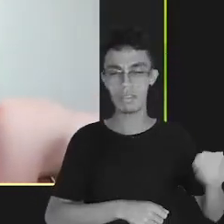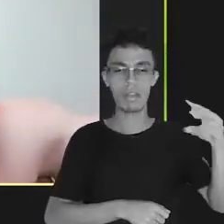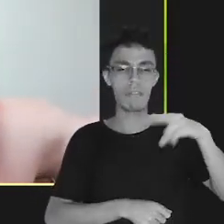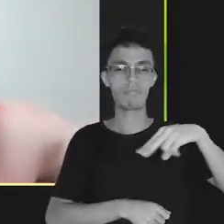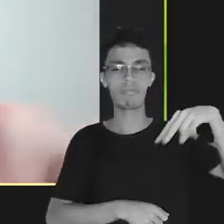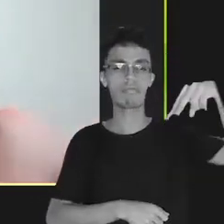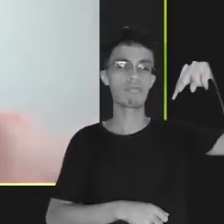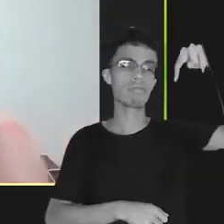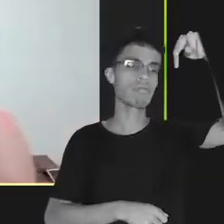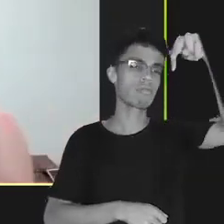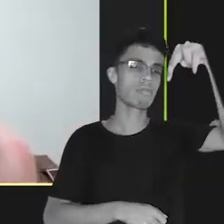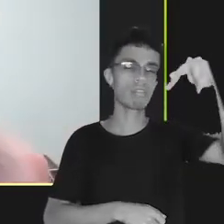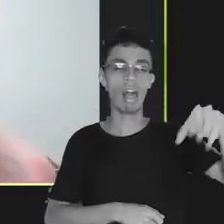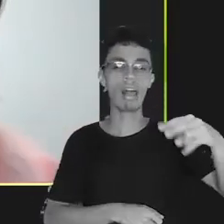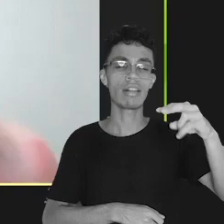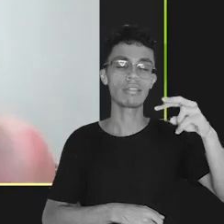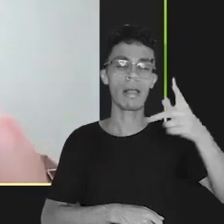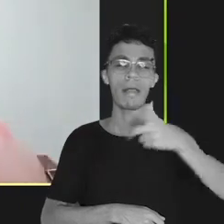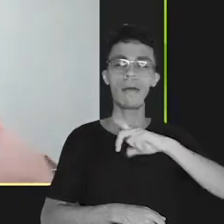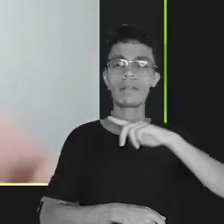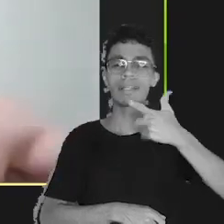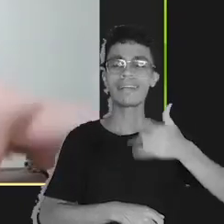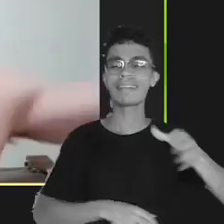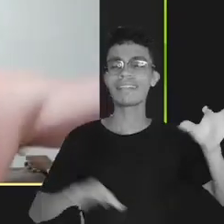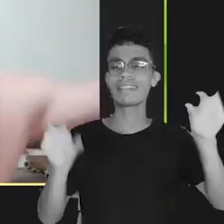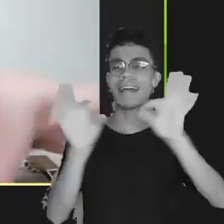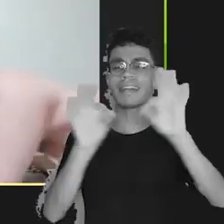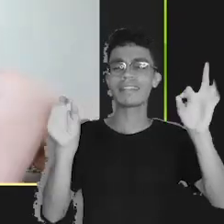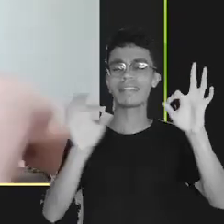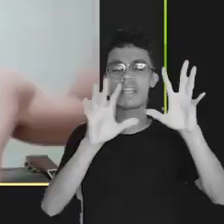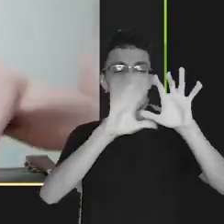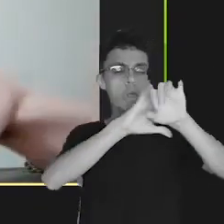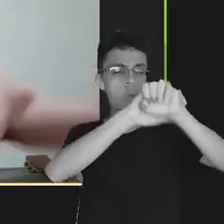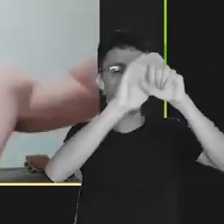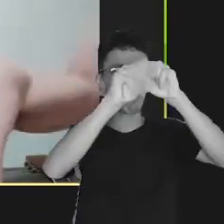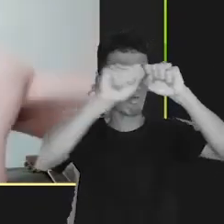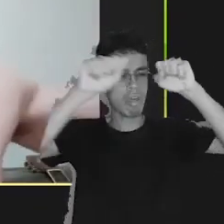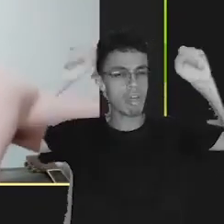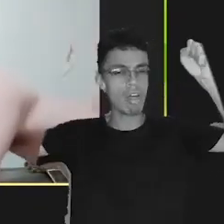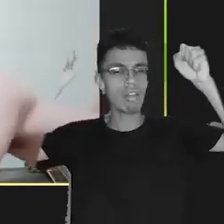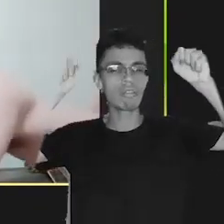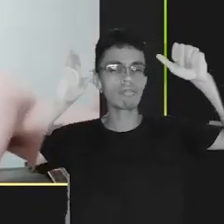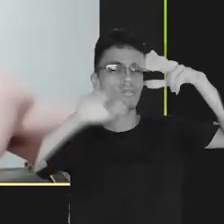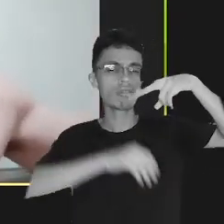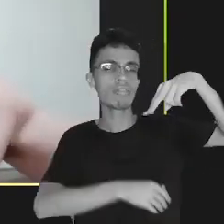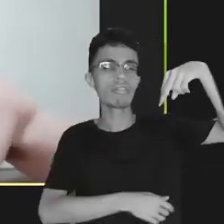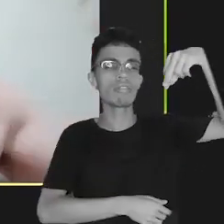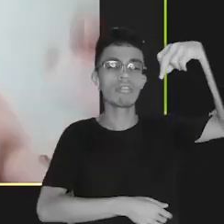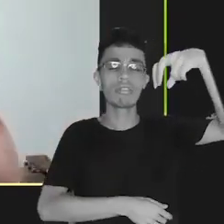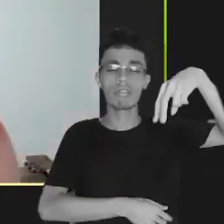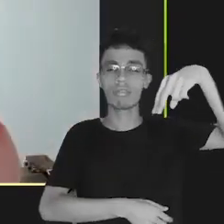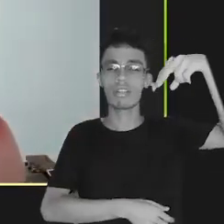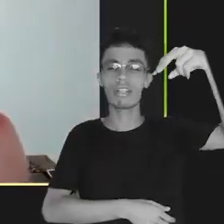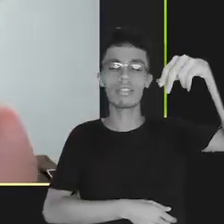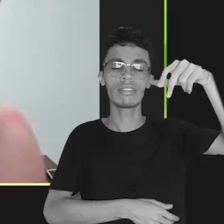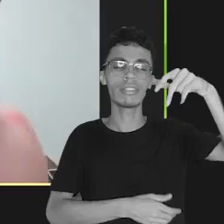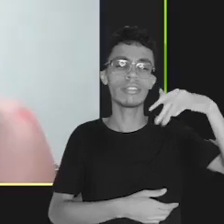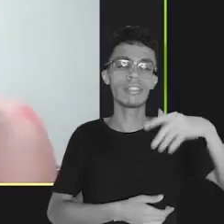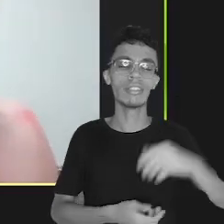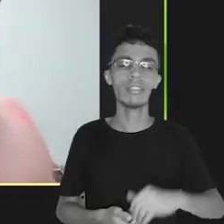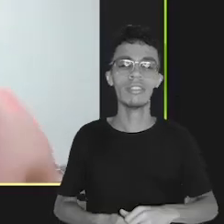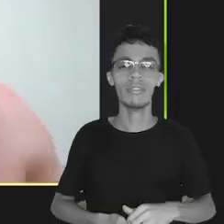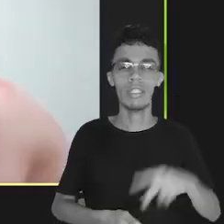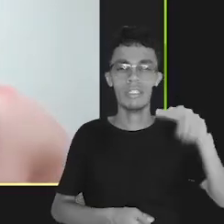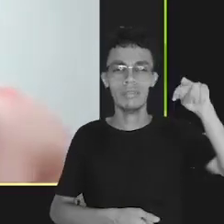suspenso. Nada nas mãos que o prendesse ao chão assim, no ar, como libélula. Mas sem o